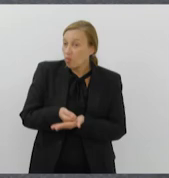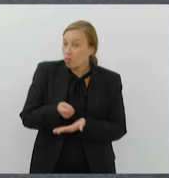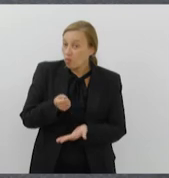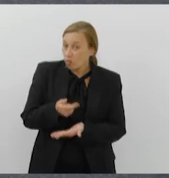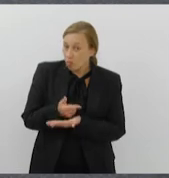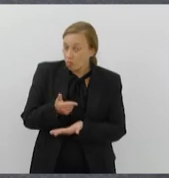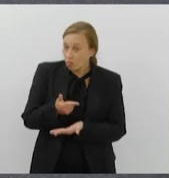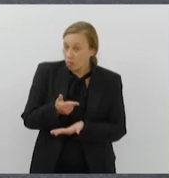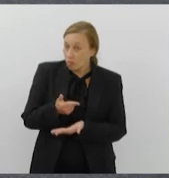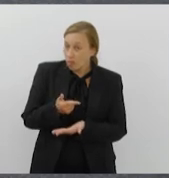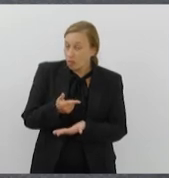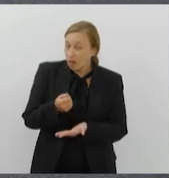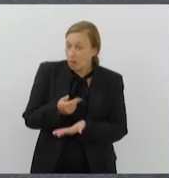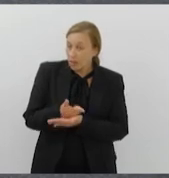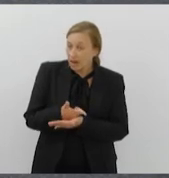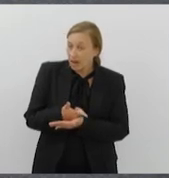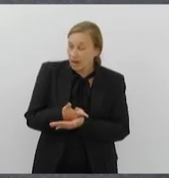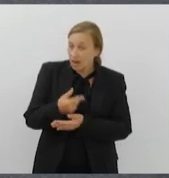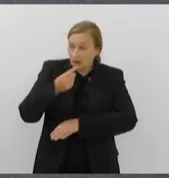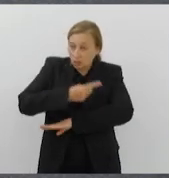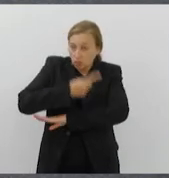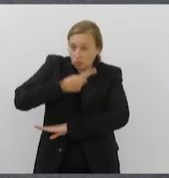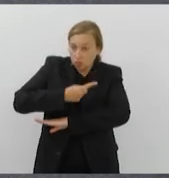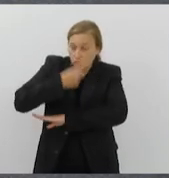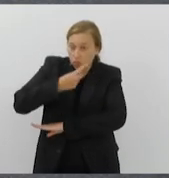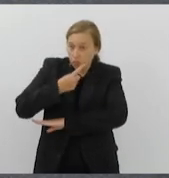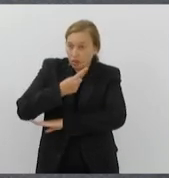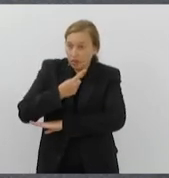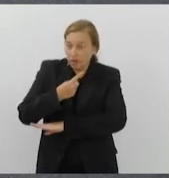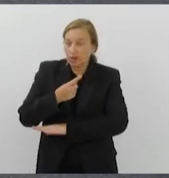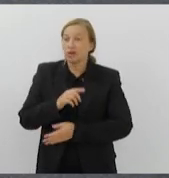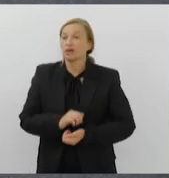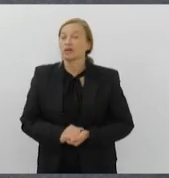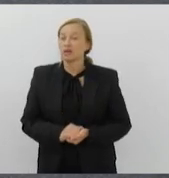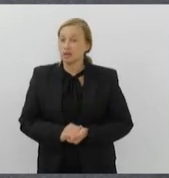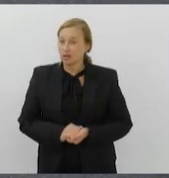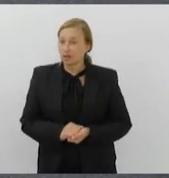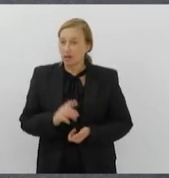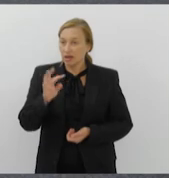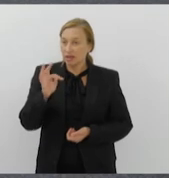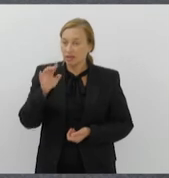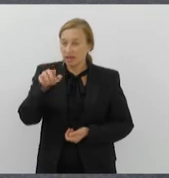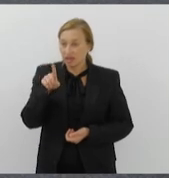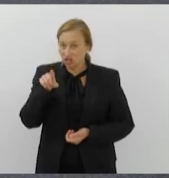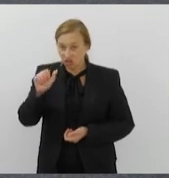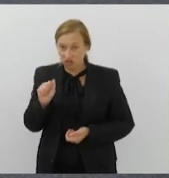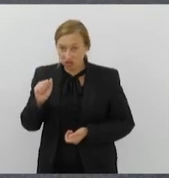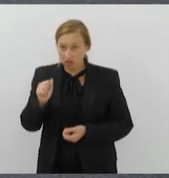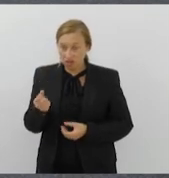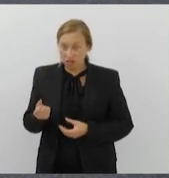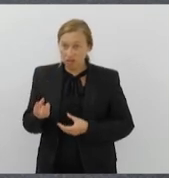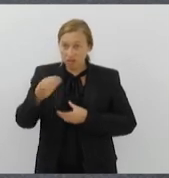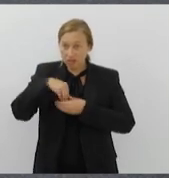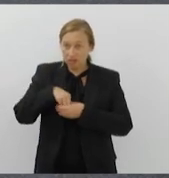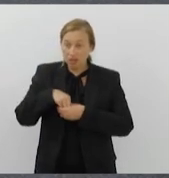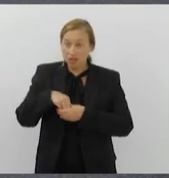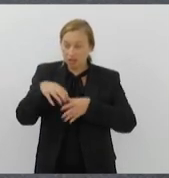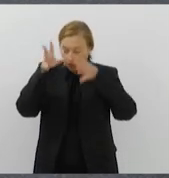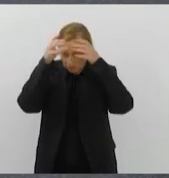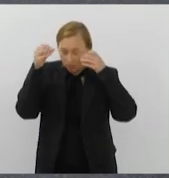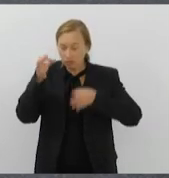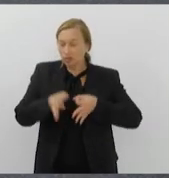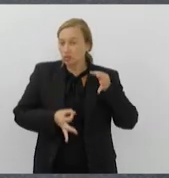elas devem ter aderência direta à taxa interna de rentabilidade. E que o Tribunal de Contas